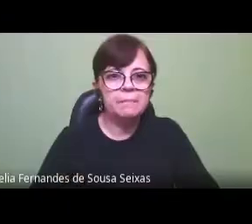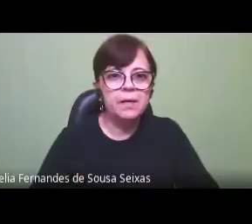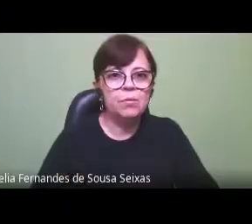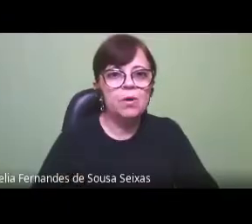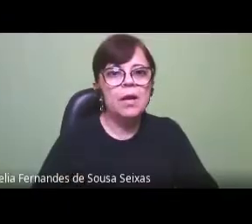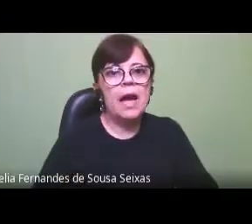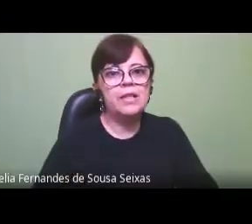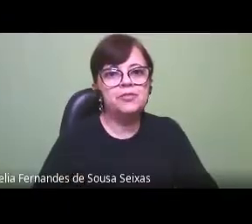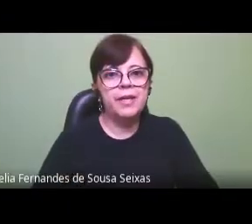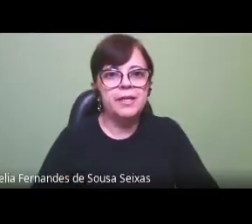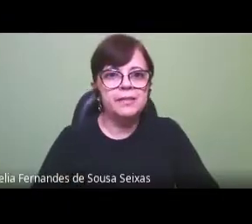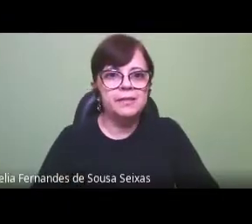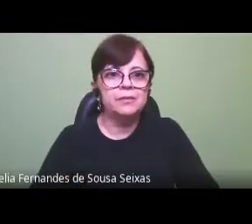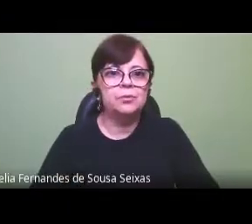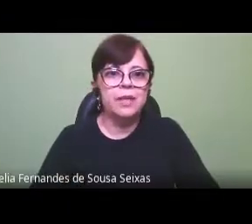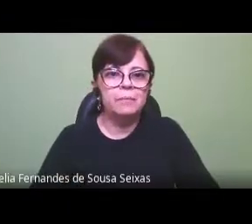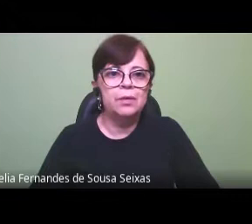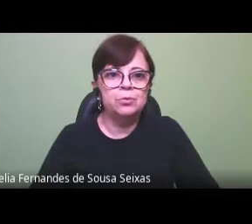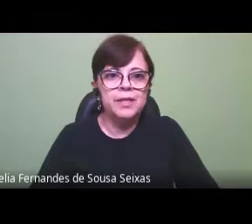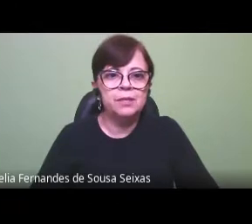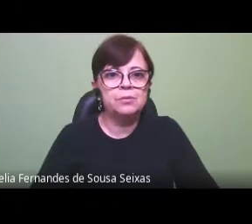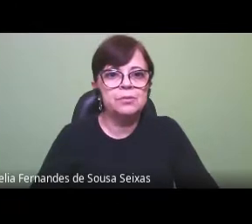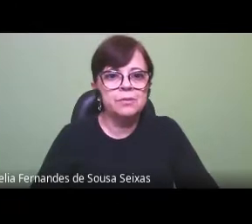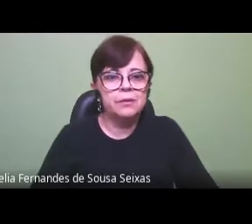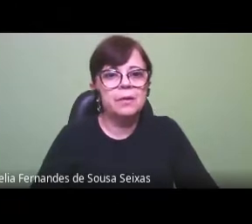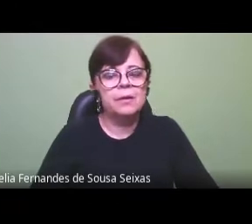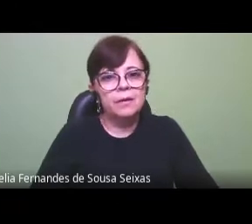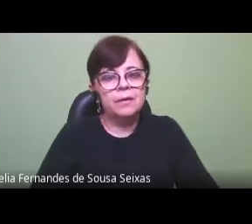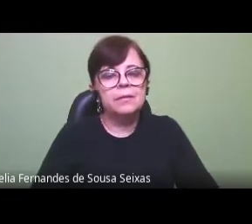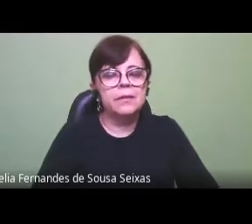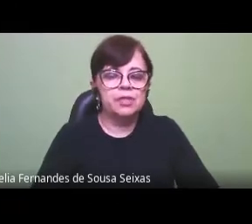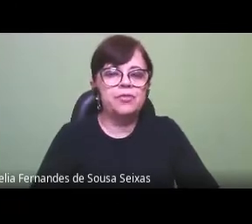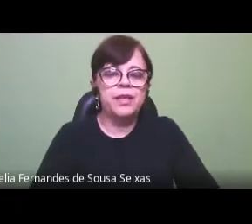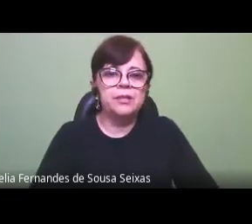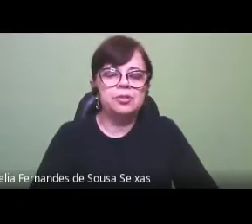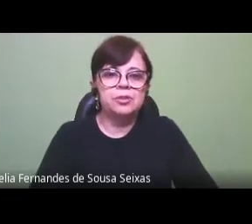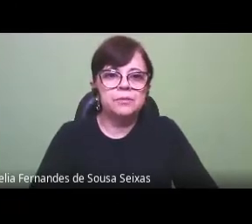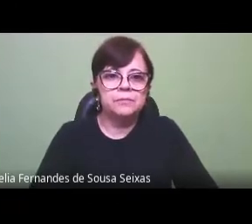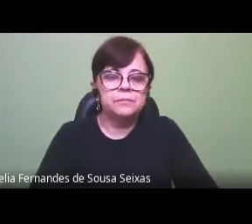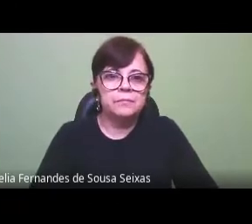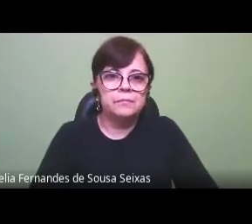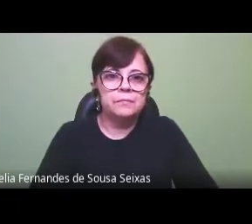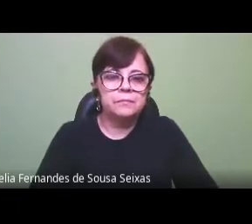Você percebeu a diferença do tamanho dos dedos? É